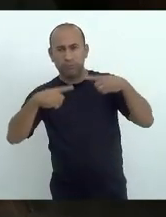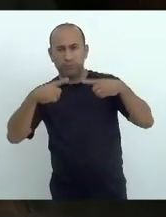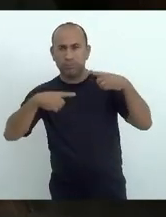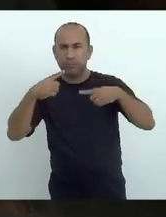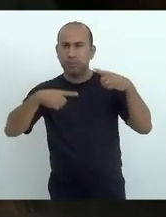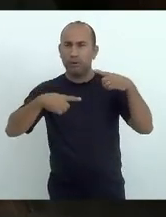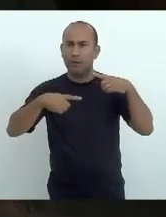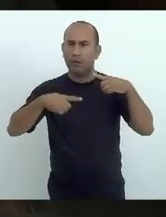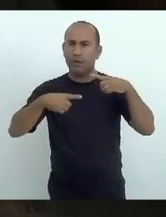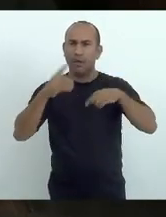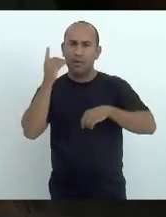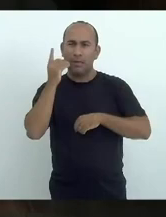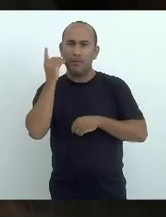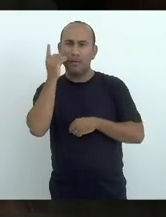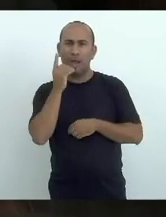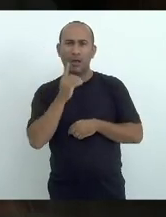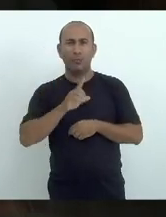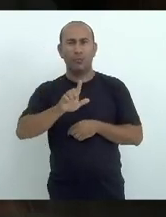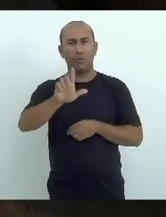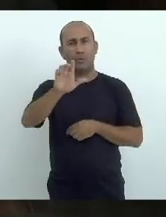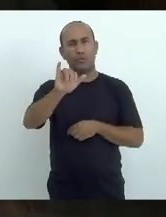o deputado Luiz Paulo